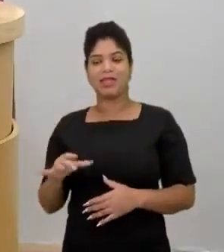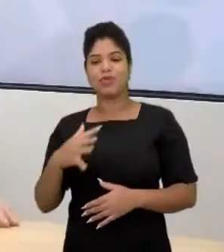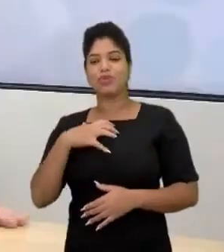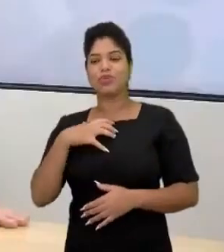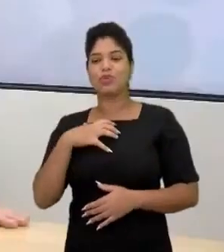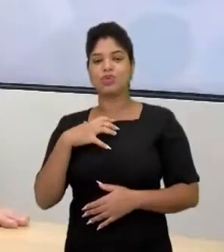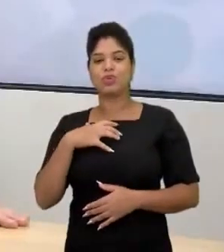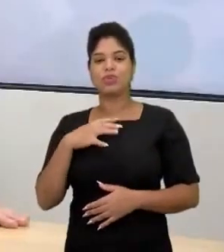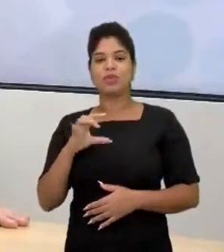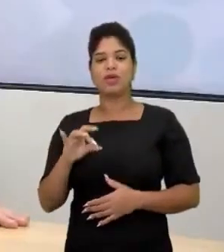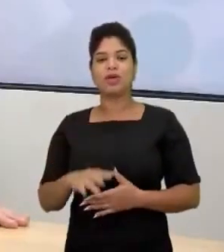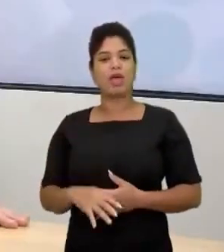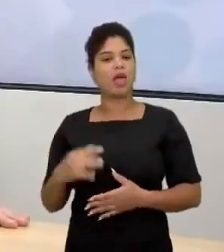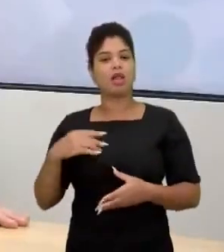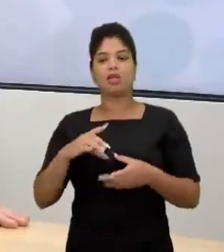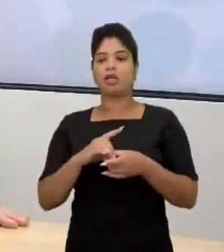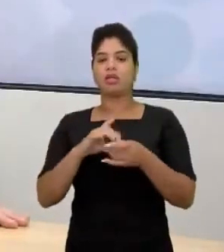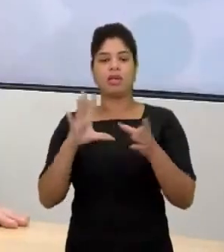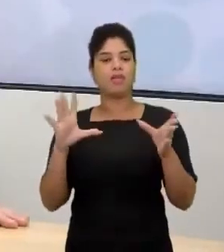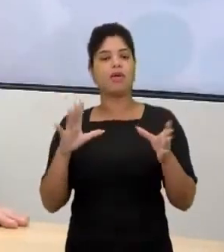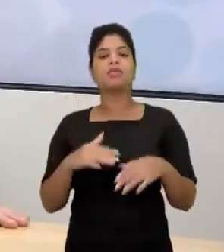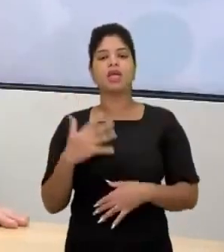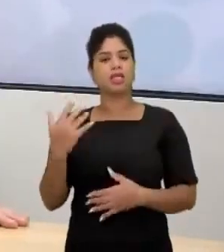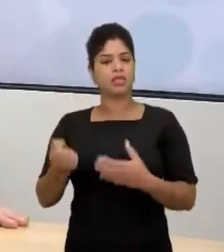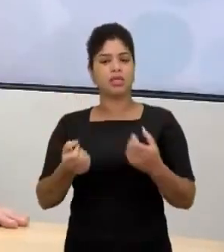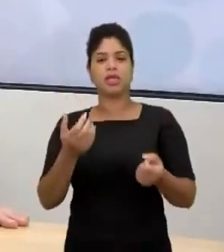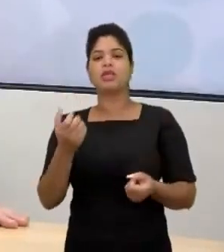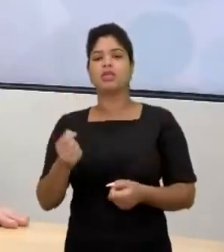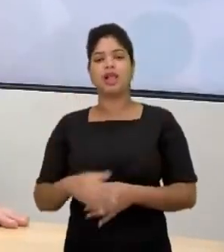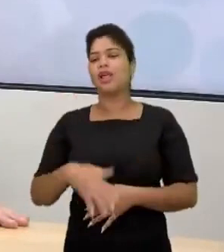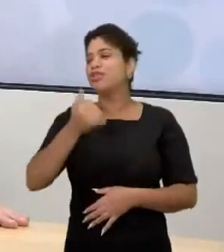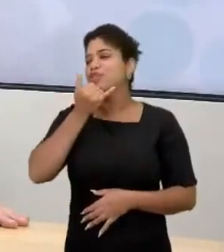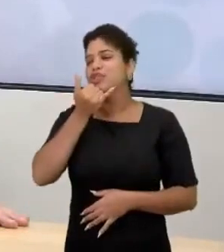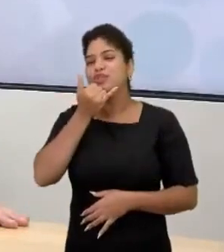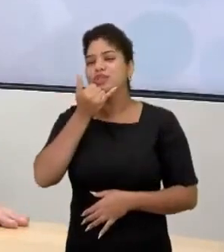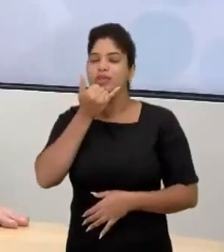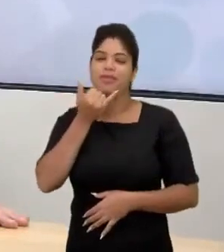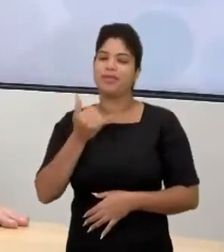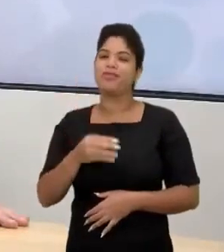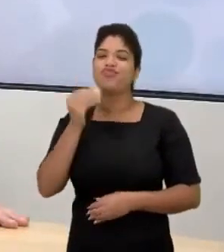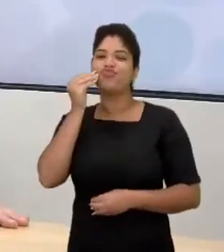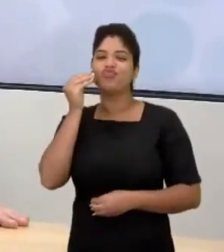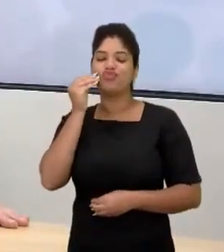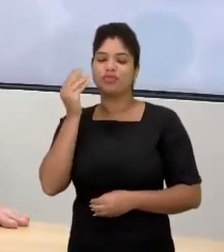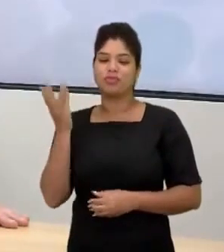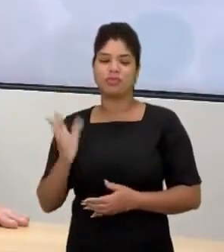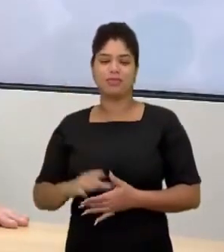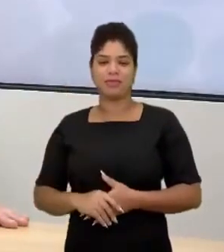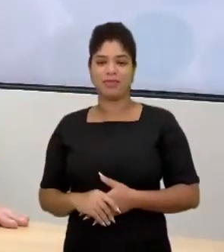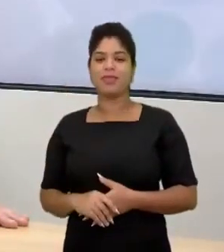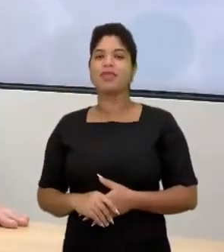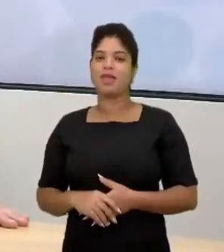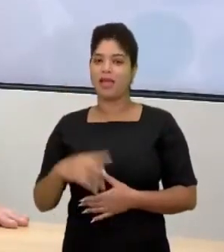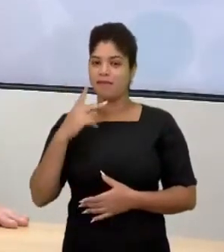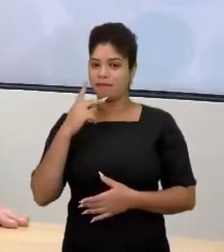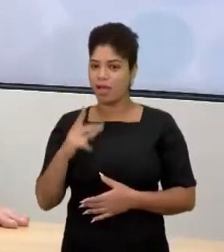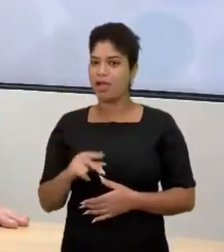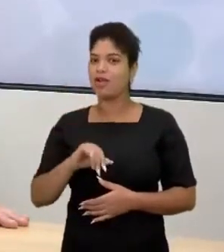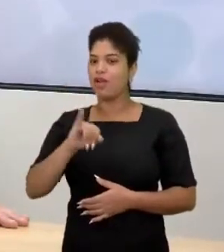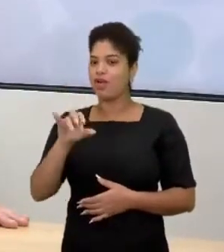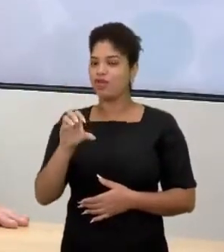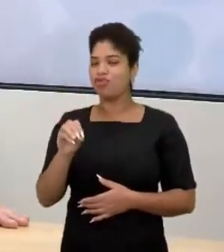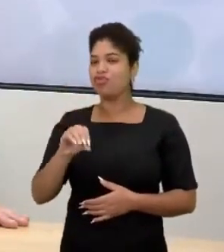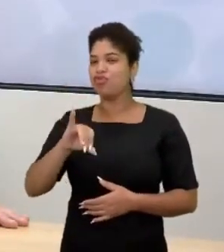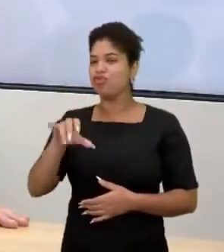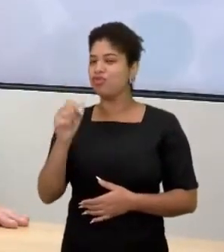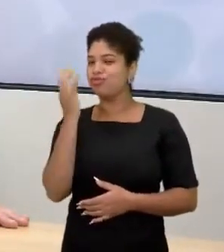sou democrático nas opiniões aí. Ele tá pedindo perdão, agora não adianta mais. Mandando beijinho. Por isso que eu falo que o Jojo é o segundo cara